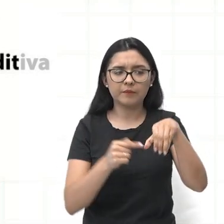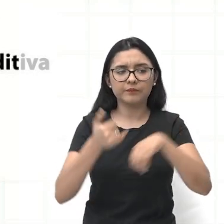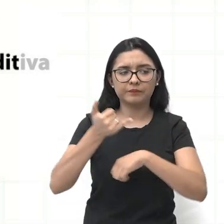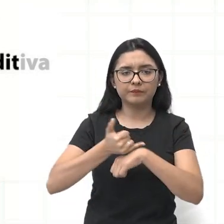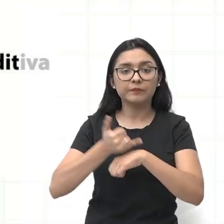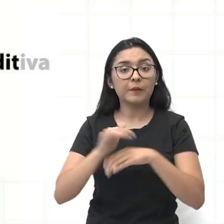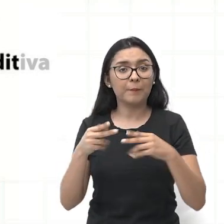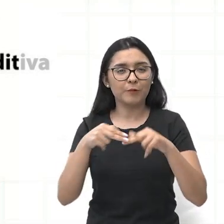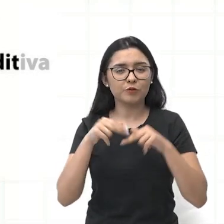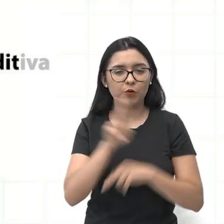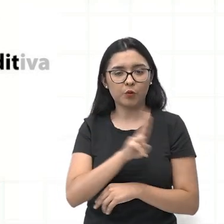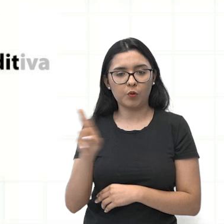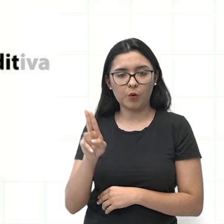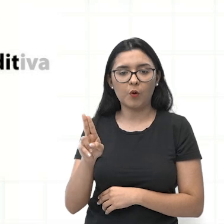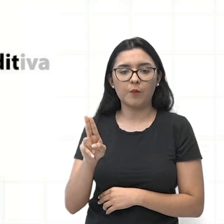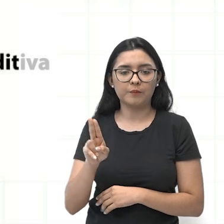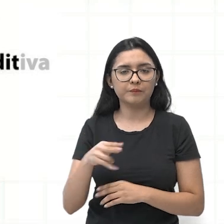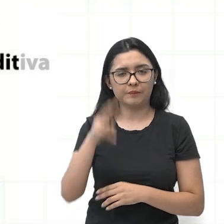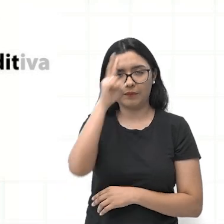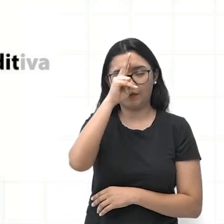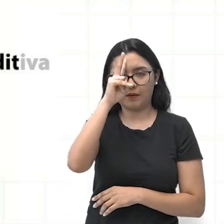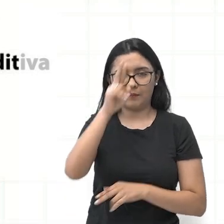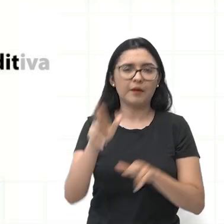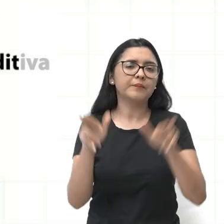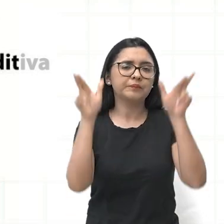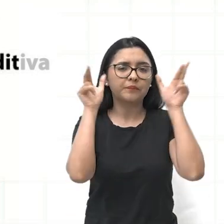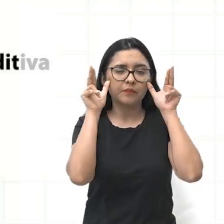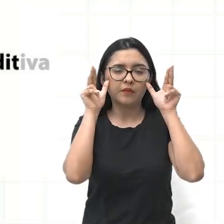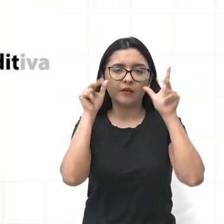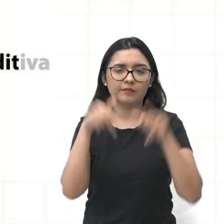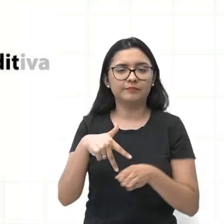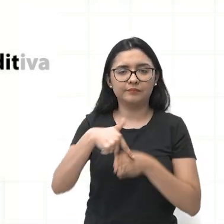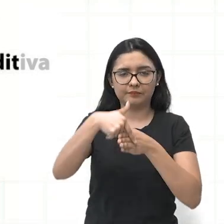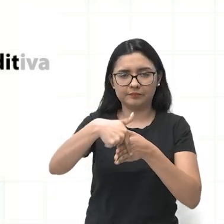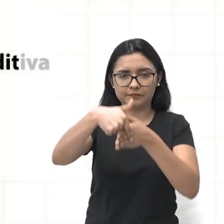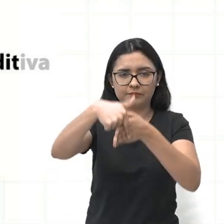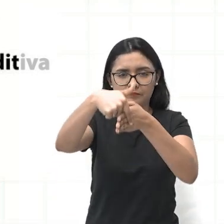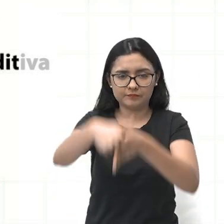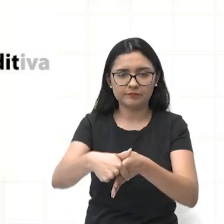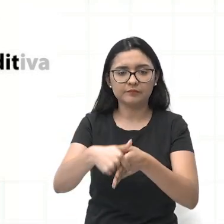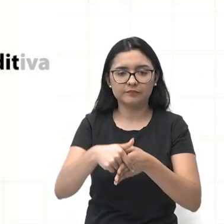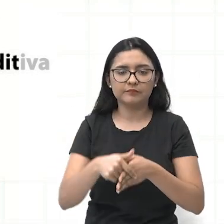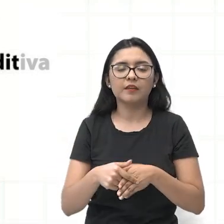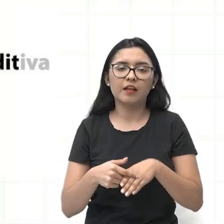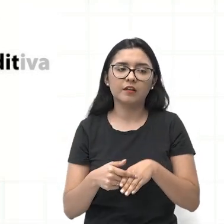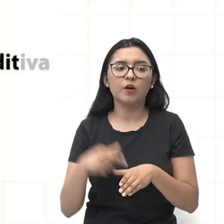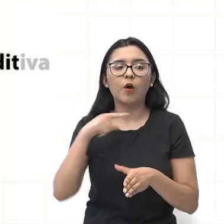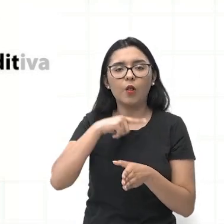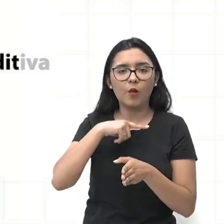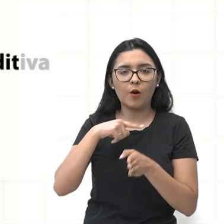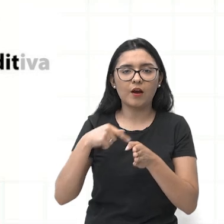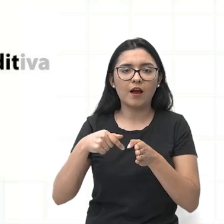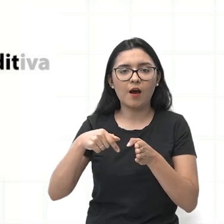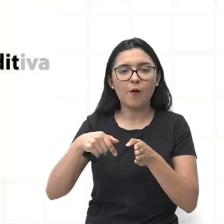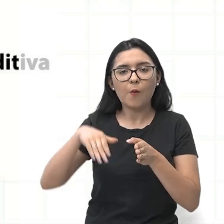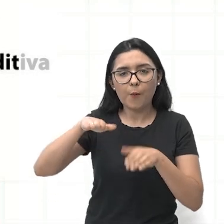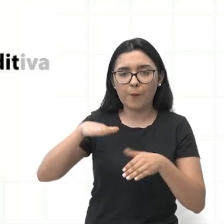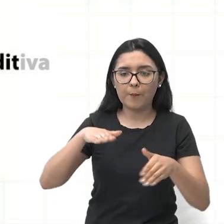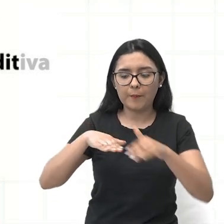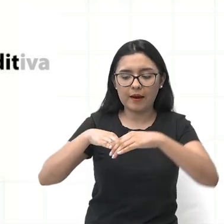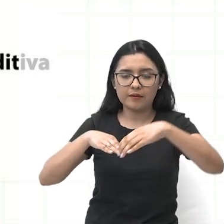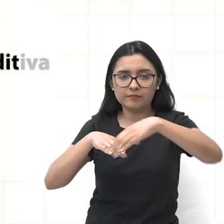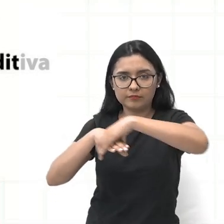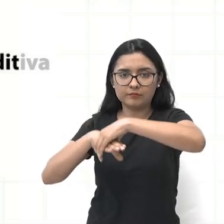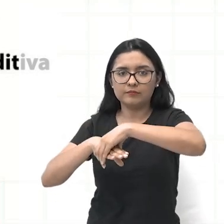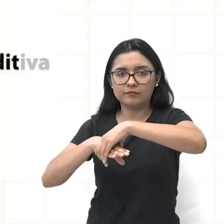esse nome. Lembra que quando o cavaleiro, quando vai andar a cavalo, que você coloca o pé, tem o nome de estribo? É